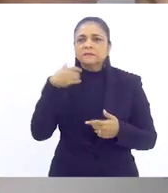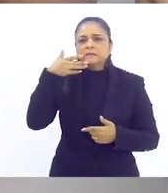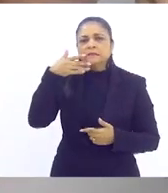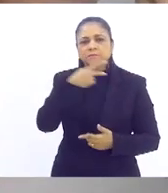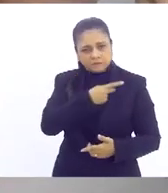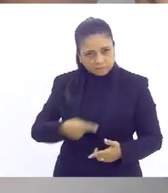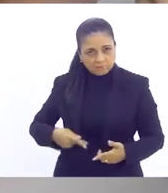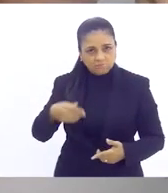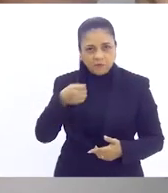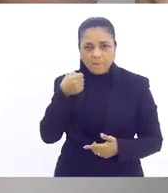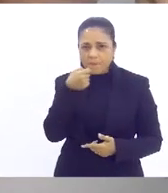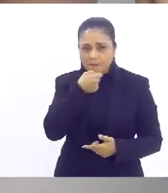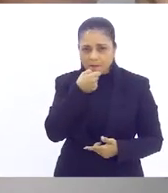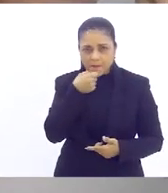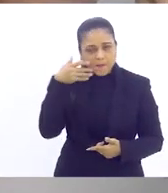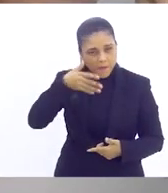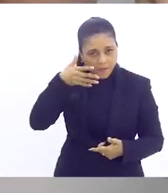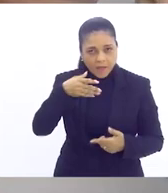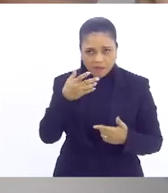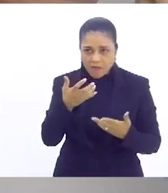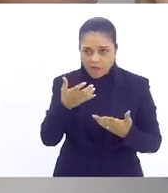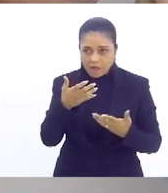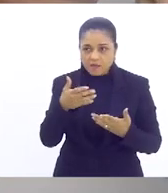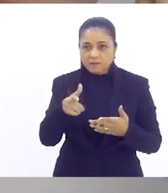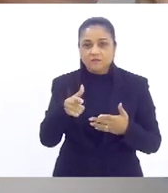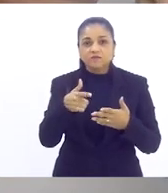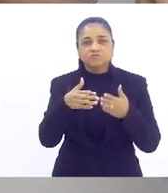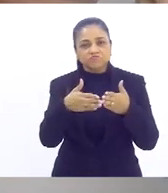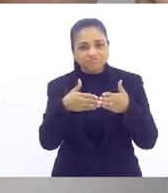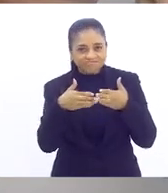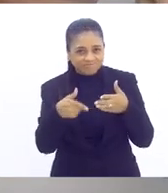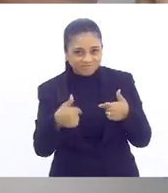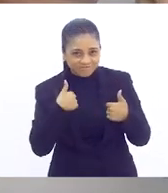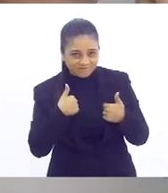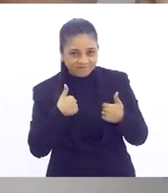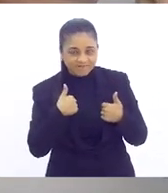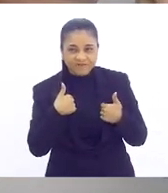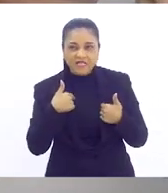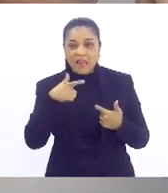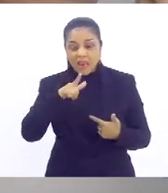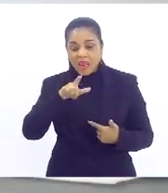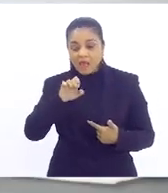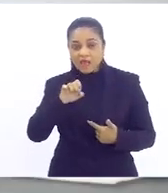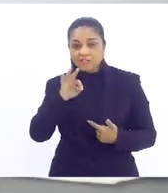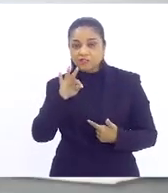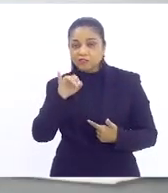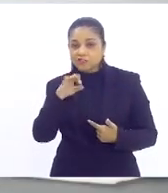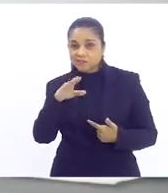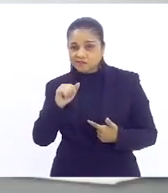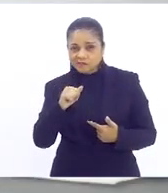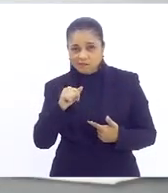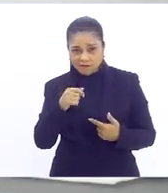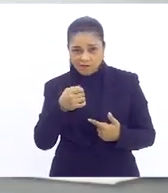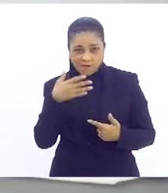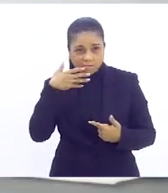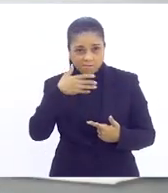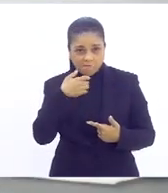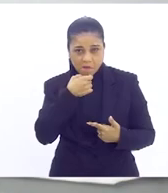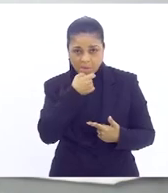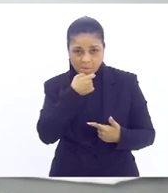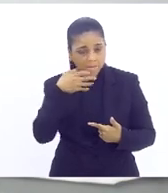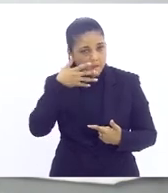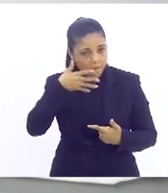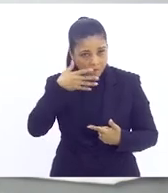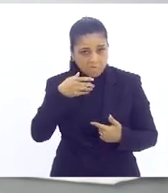mais alguma coisa o senhor me permite eu toda a Letícia que é contribuir com alguma coisa que a senhora tem a memória Quer fazer alguma